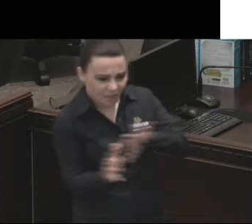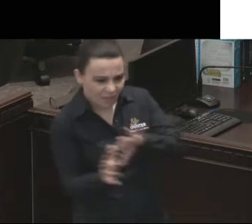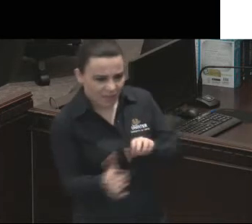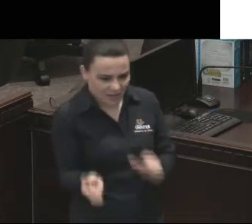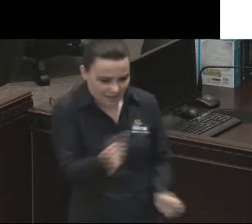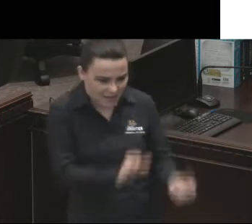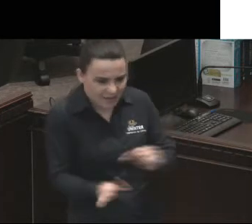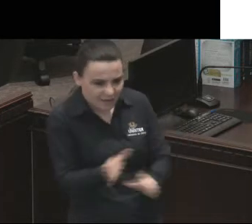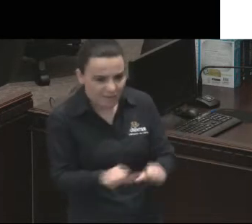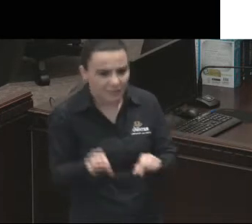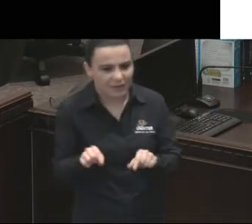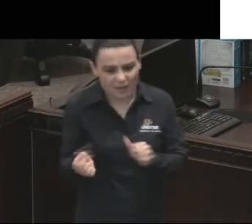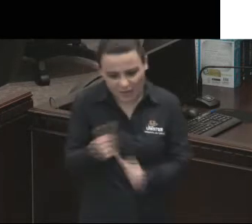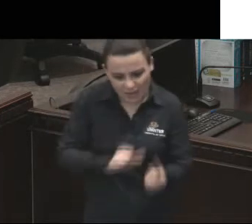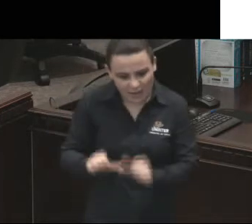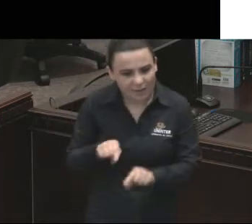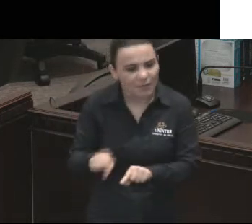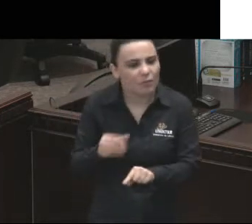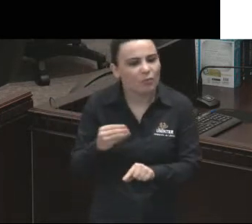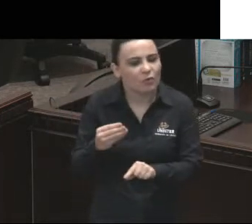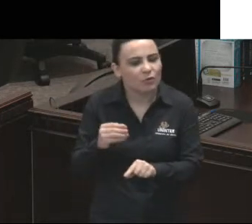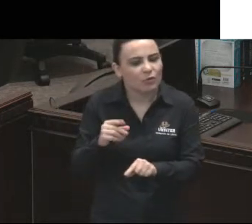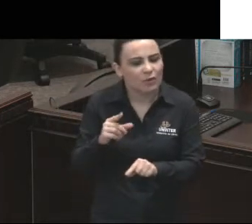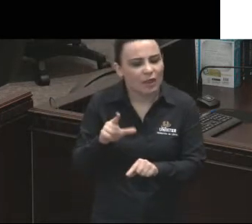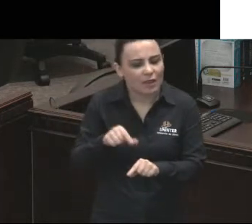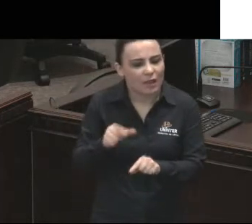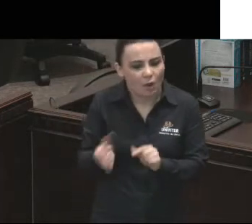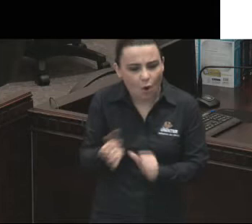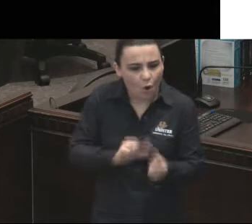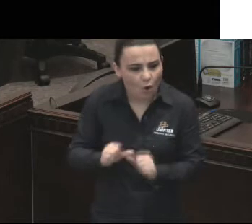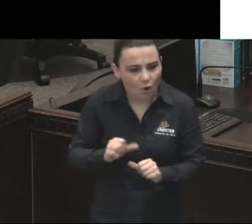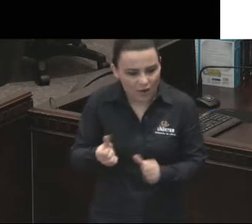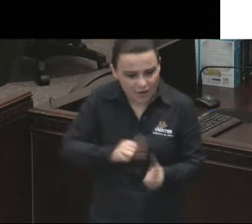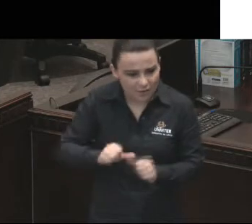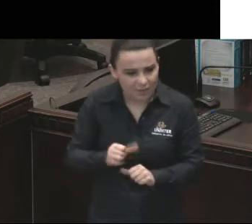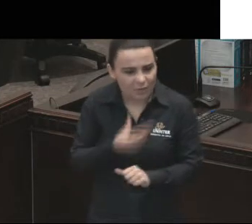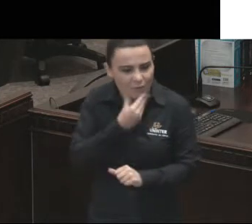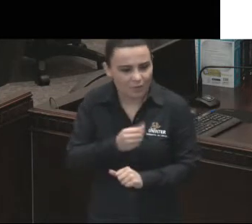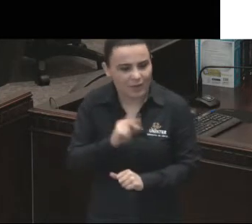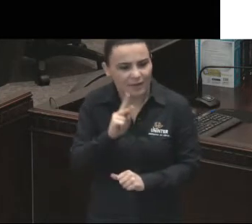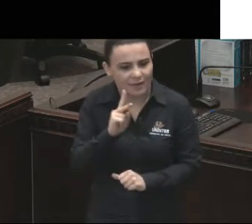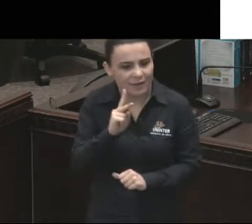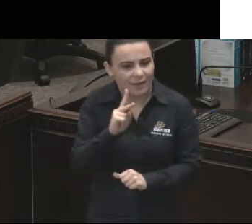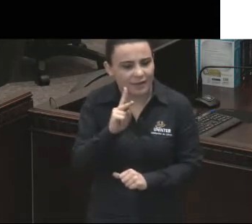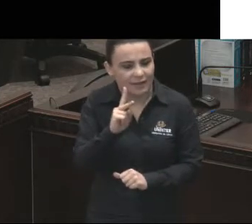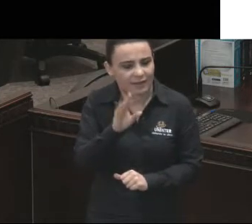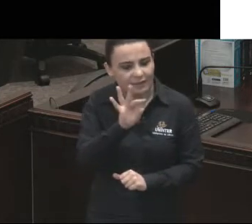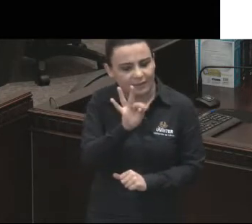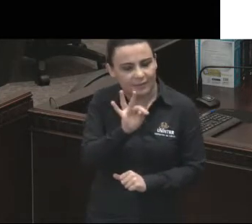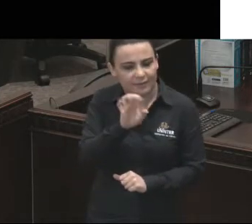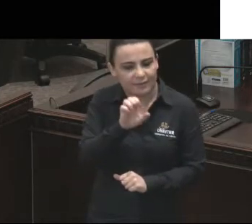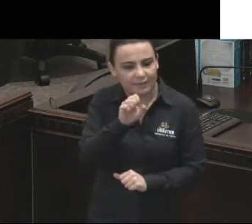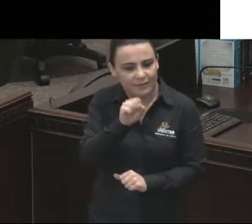testosterona, hormônio masculino, ele vai virar macho. Quando ele está exposto a hormônio feminino, ele vira fêmea. Então, isso é comum. Então, já